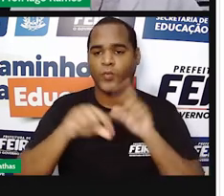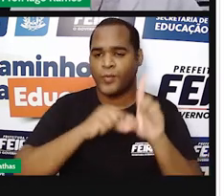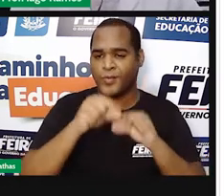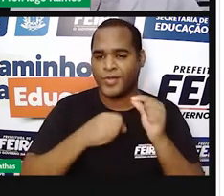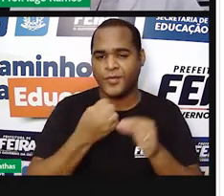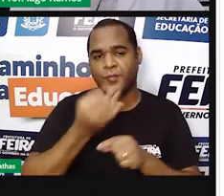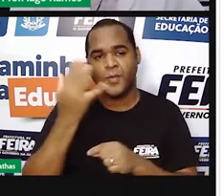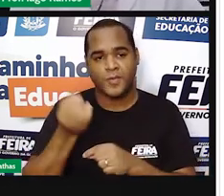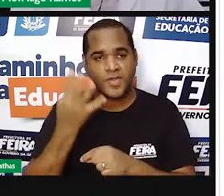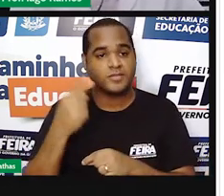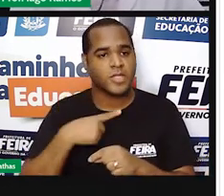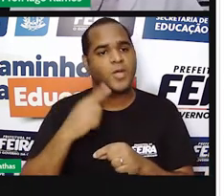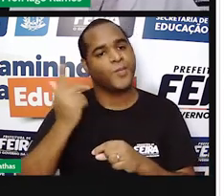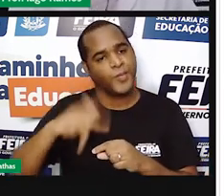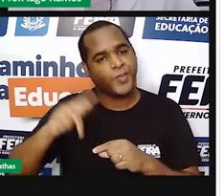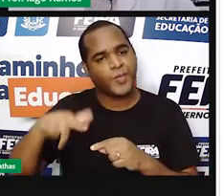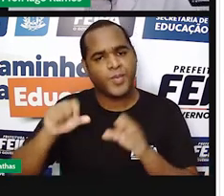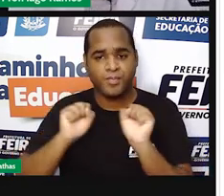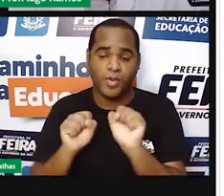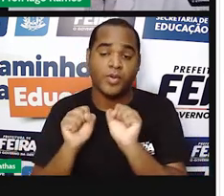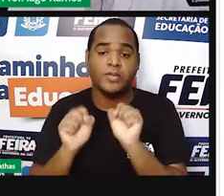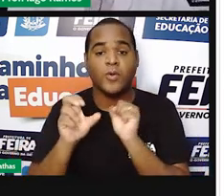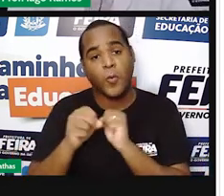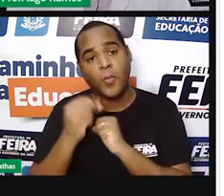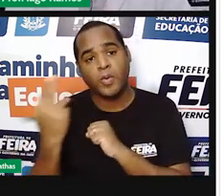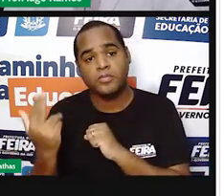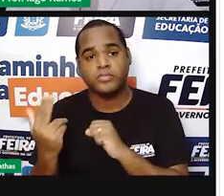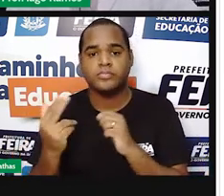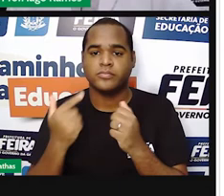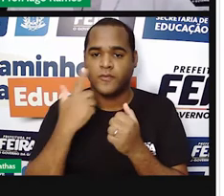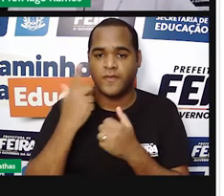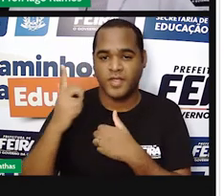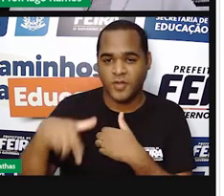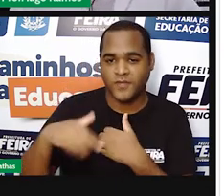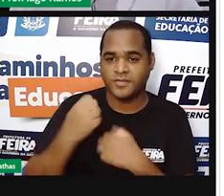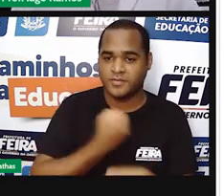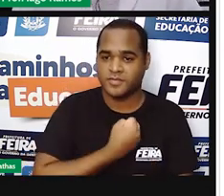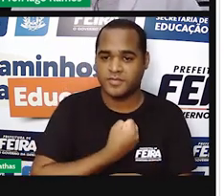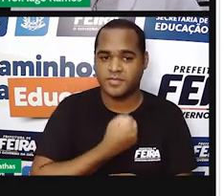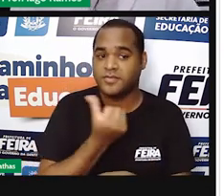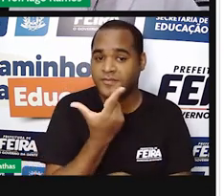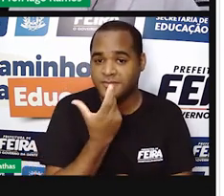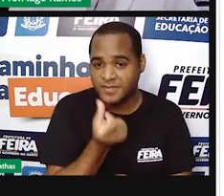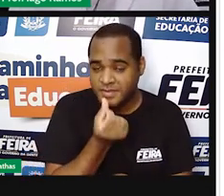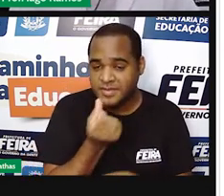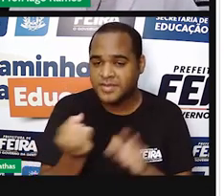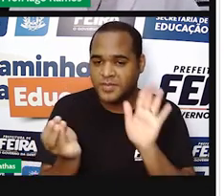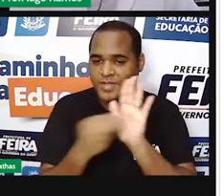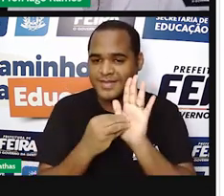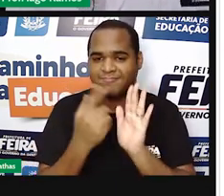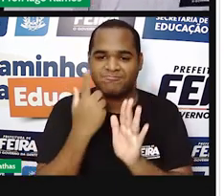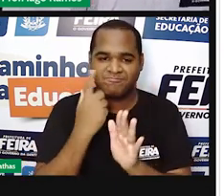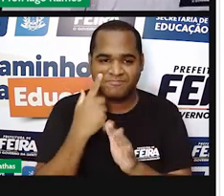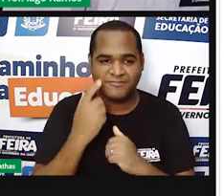a terceira letra que se pode repetir novamente vai aparecer um 26